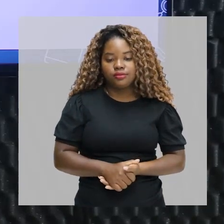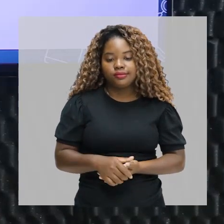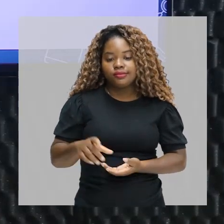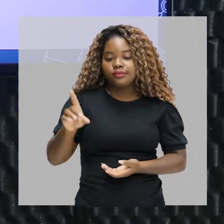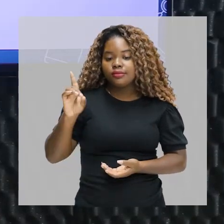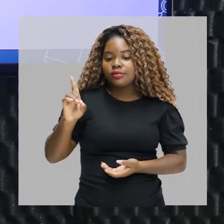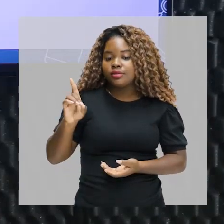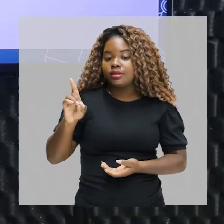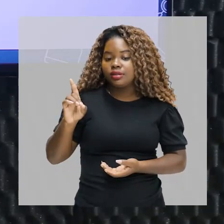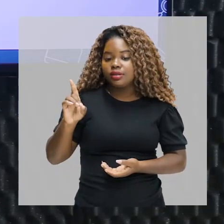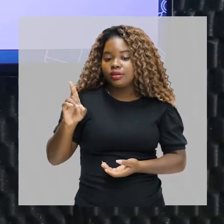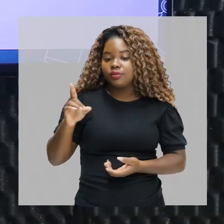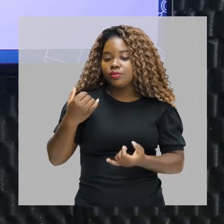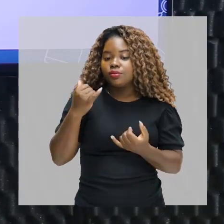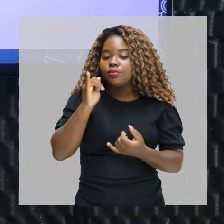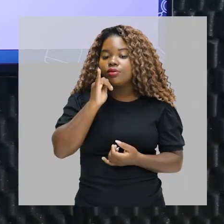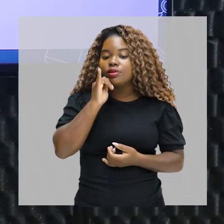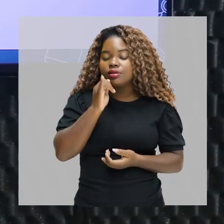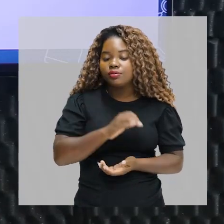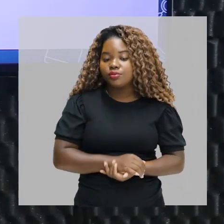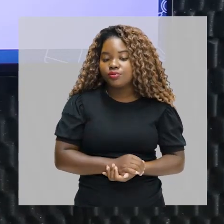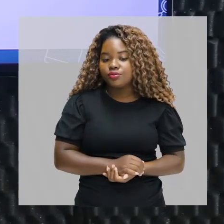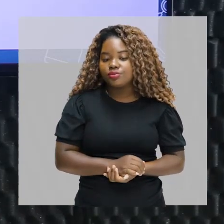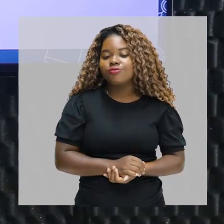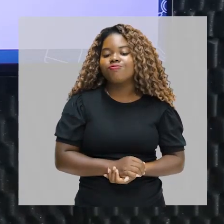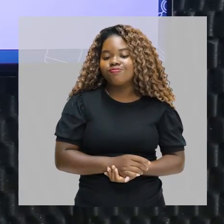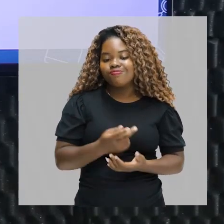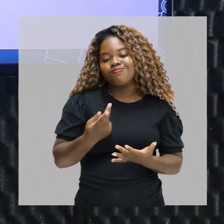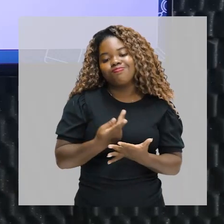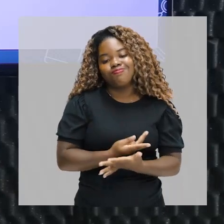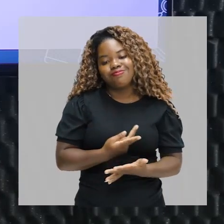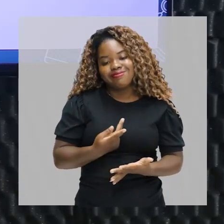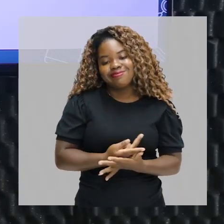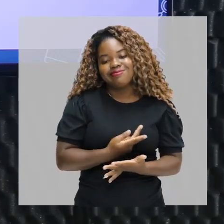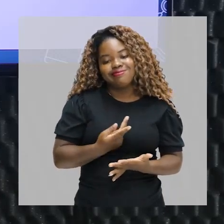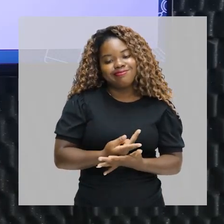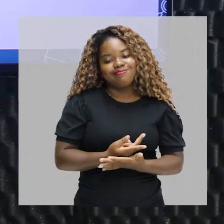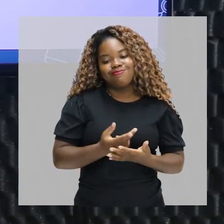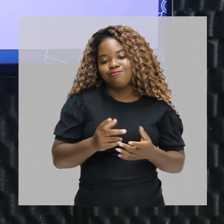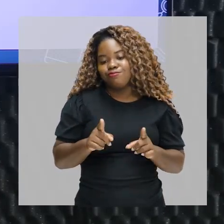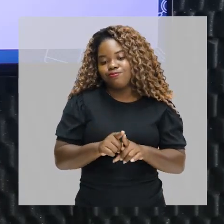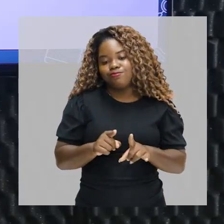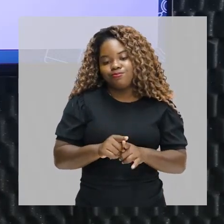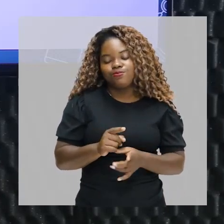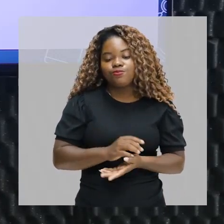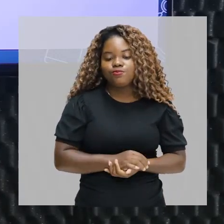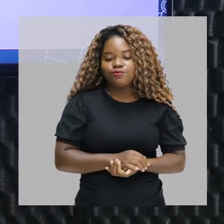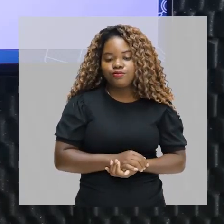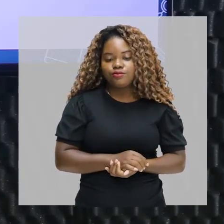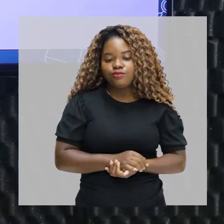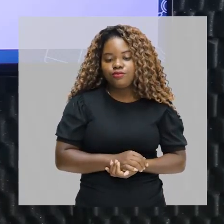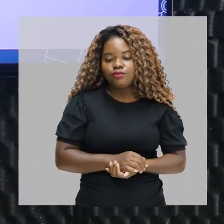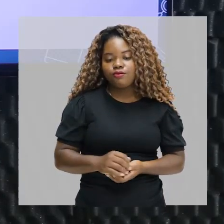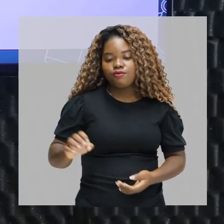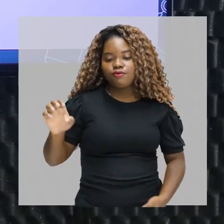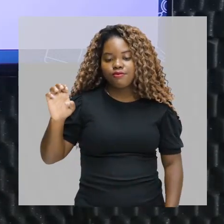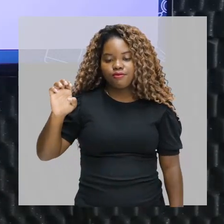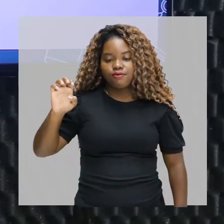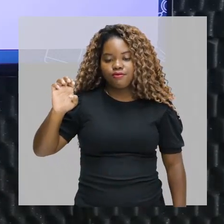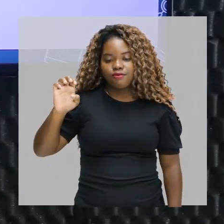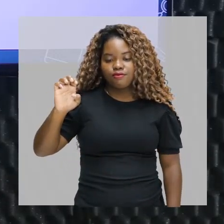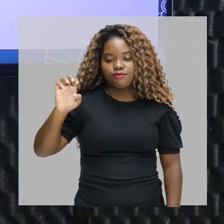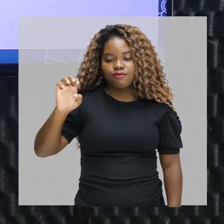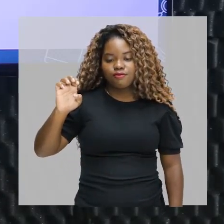D. Massa e partícula. Ou seja, certo? Não transporta nenhum nem o outro. Tá ok? Na letra E,